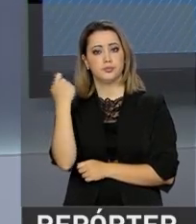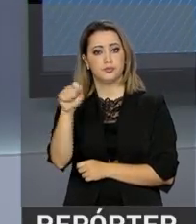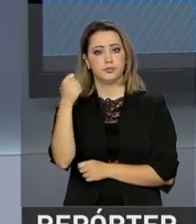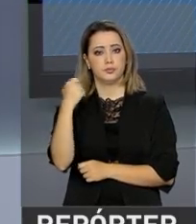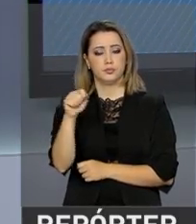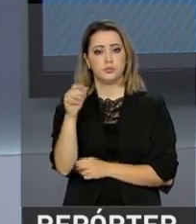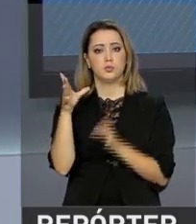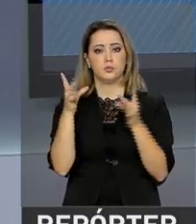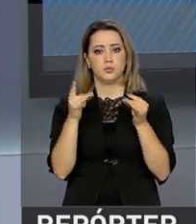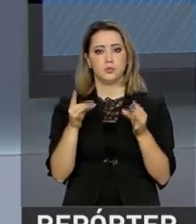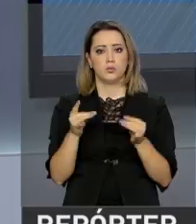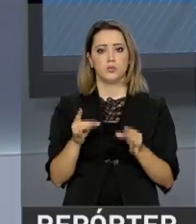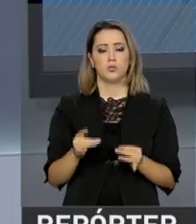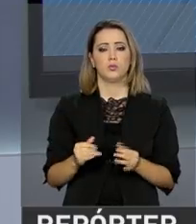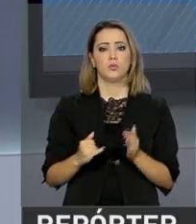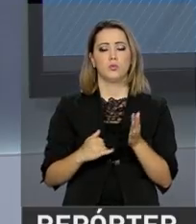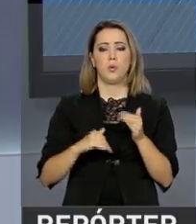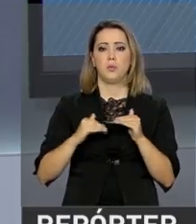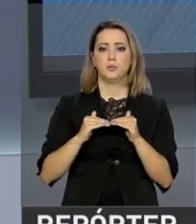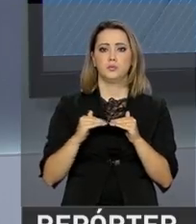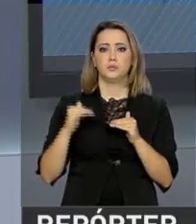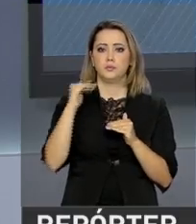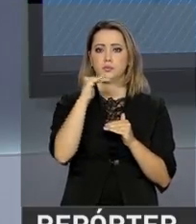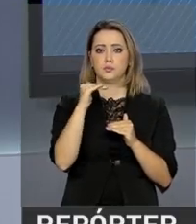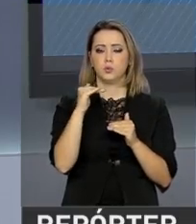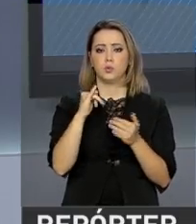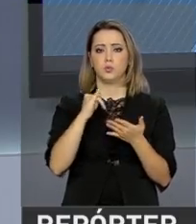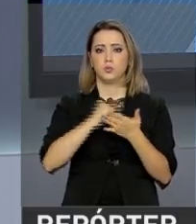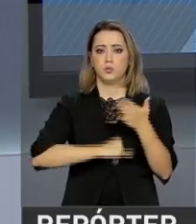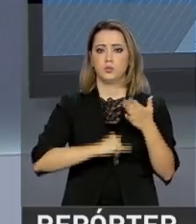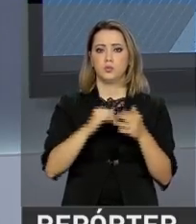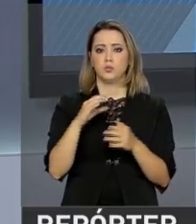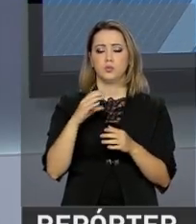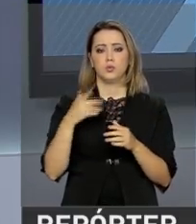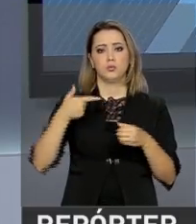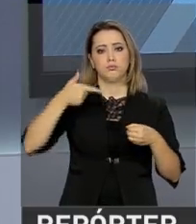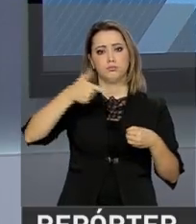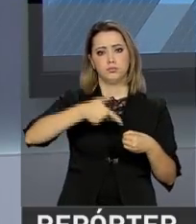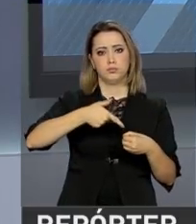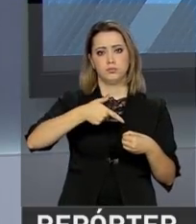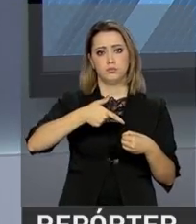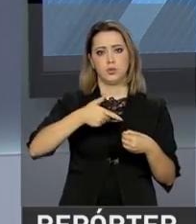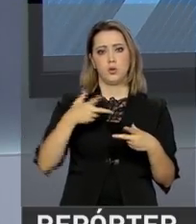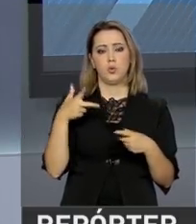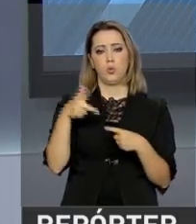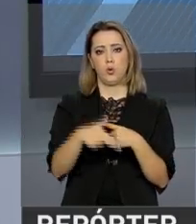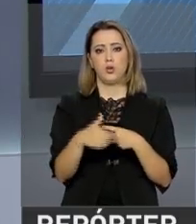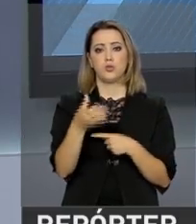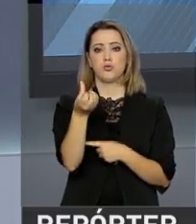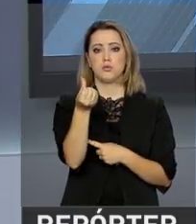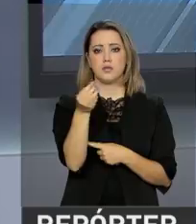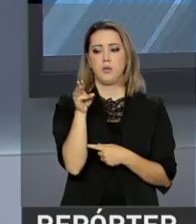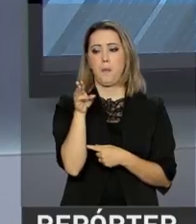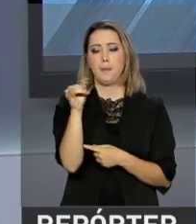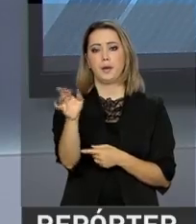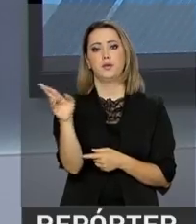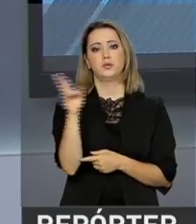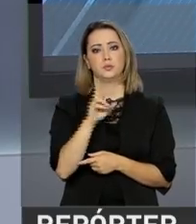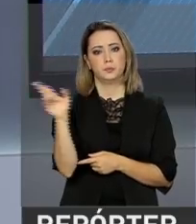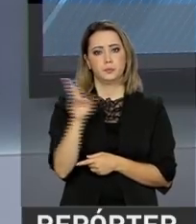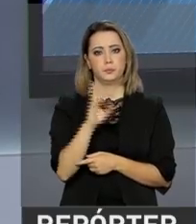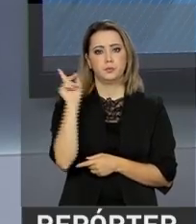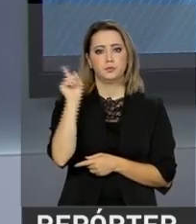argentina, destacou que o aumento dos nos tributos dos combustíveis e o contingenciamento de quase R 6